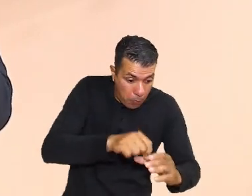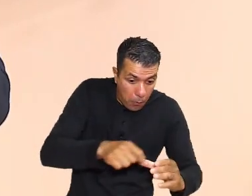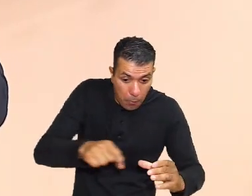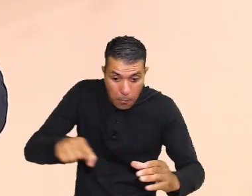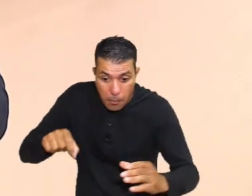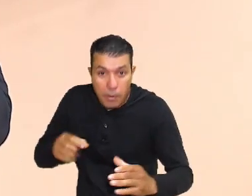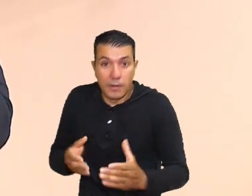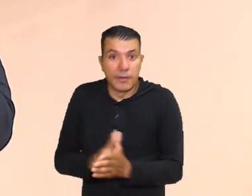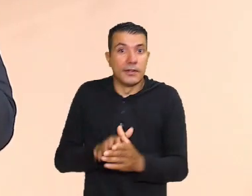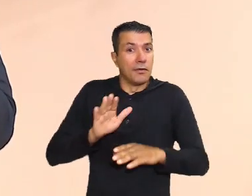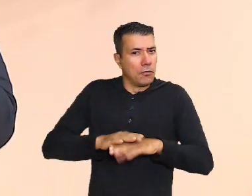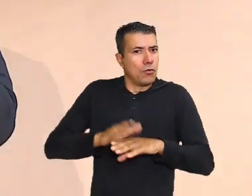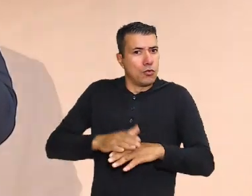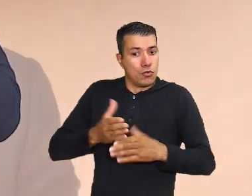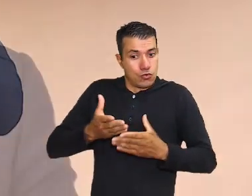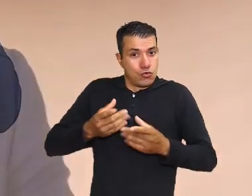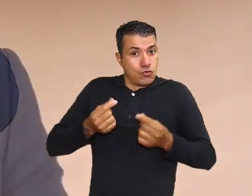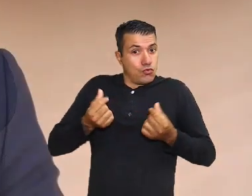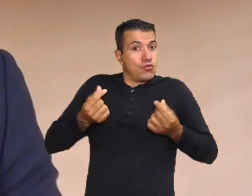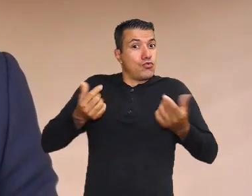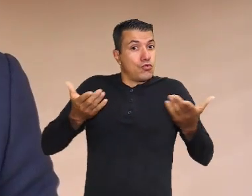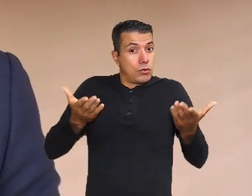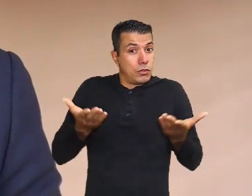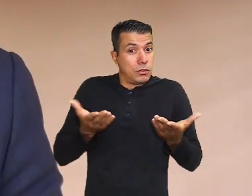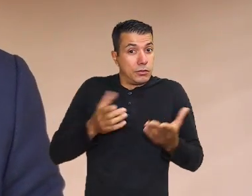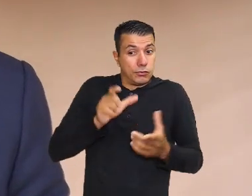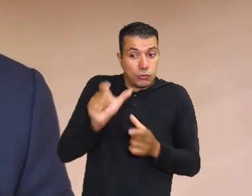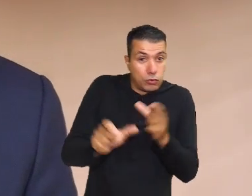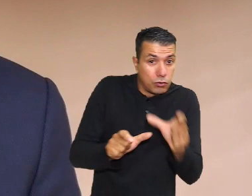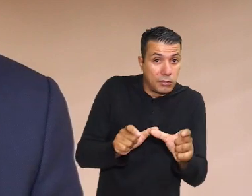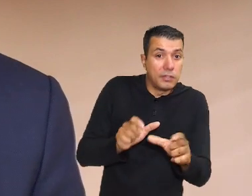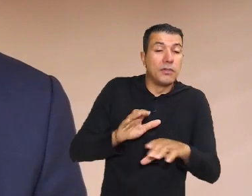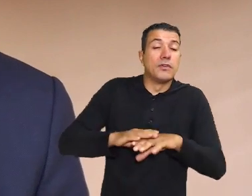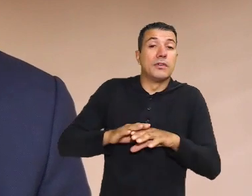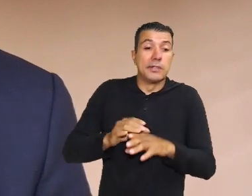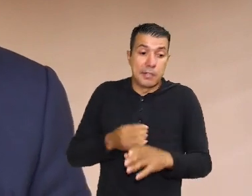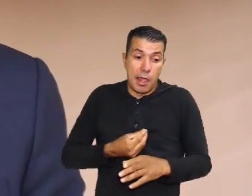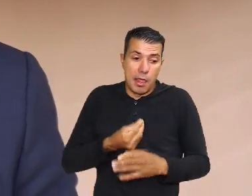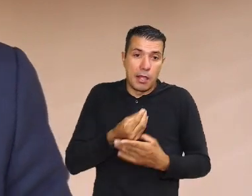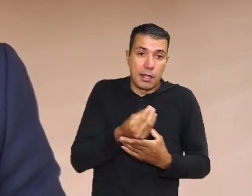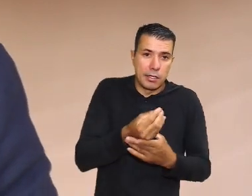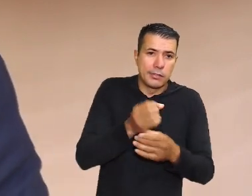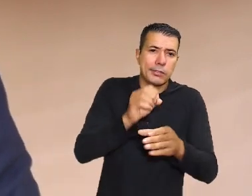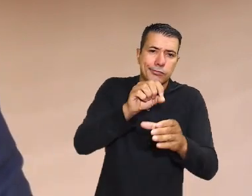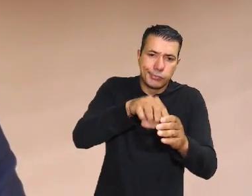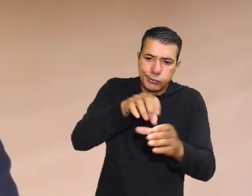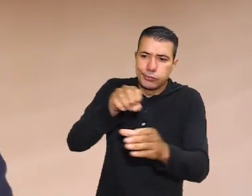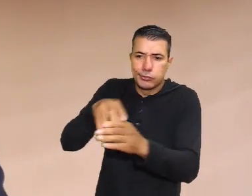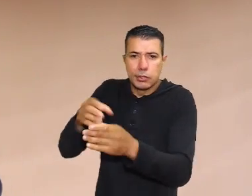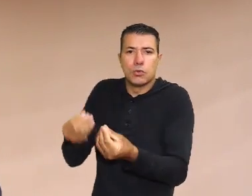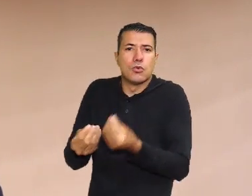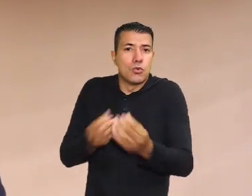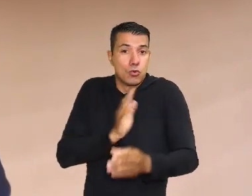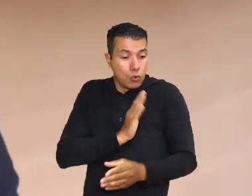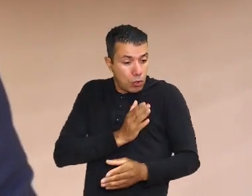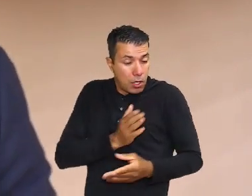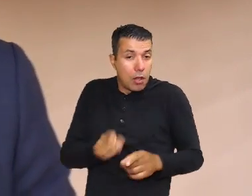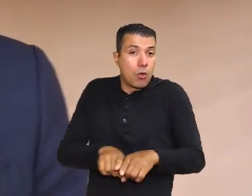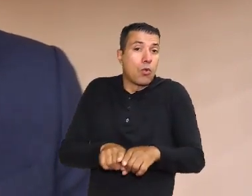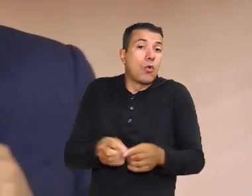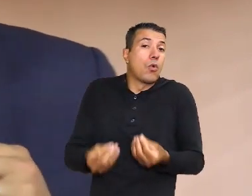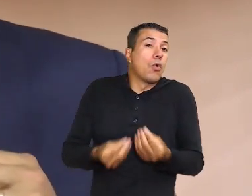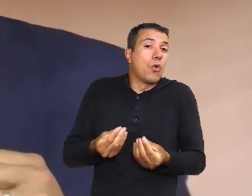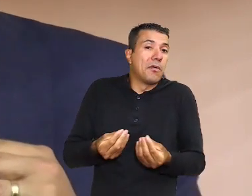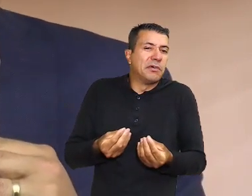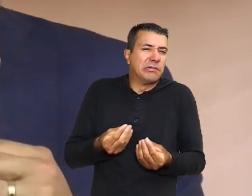colherá fartamente, cada um dê conforme determinou em seu coração, não